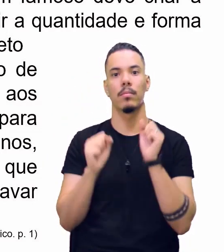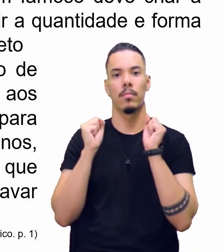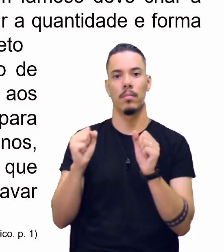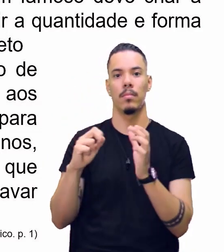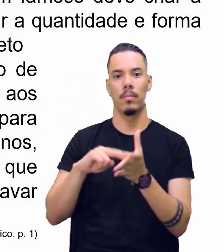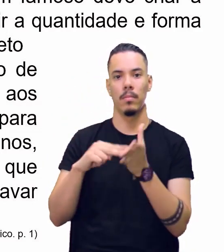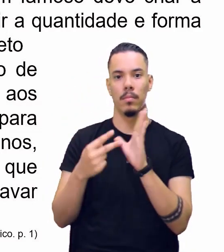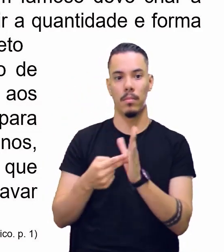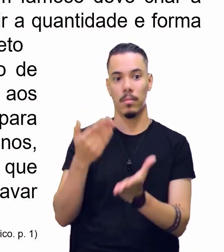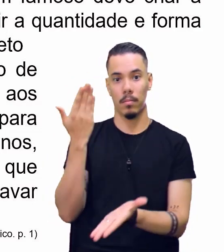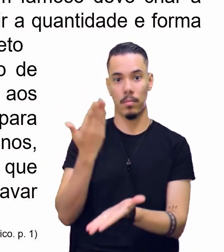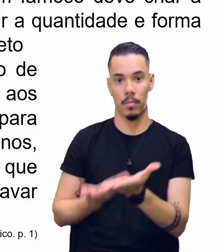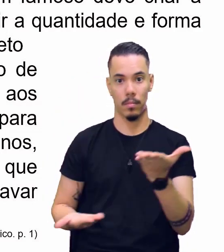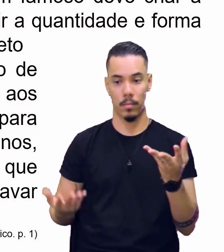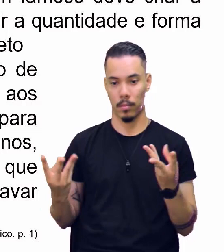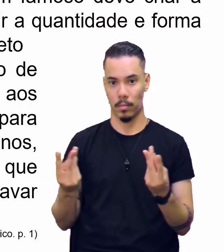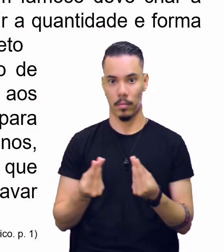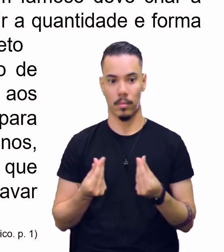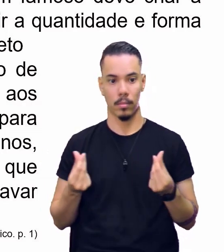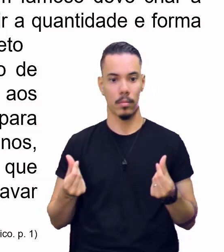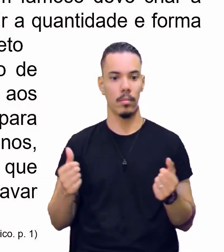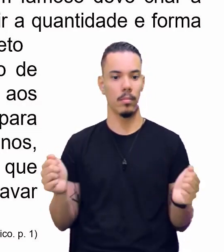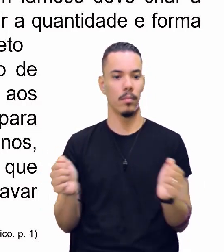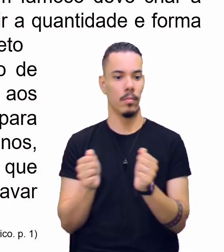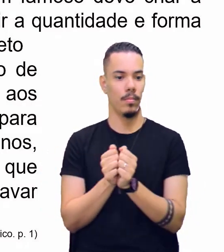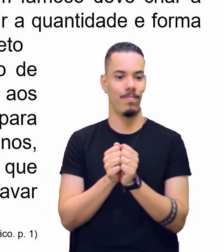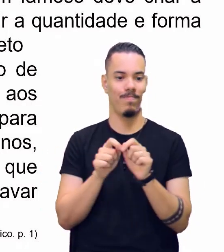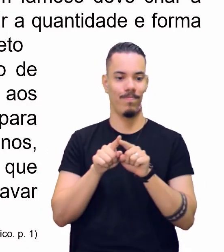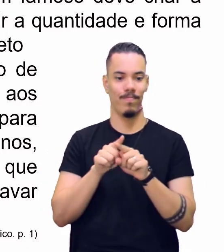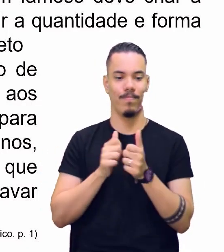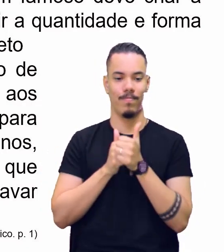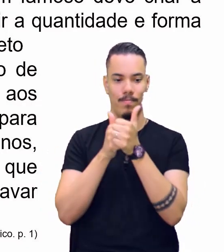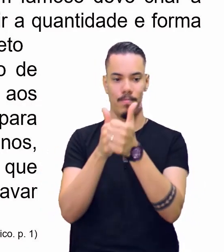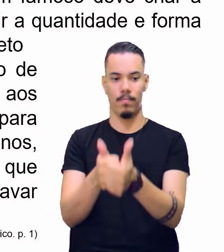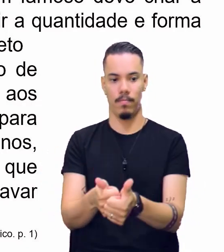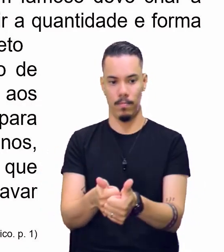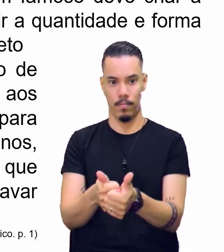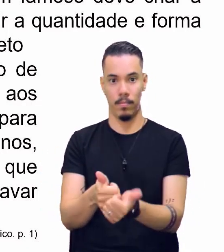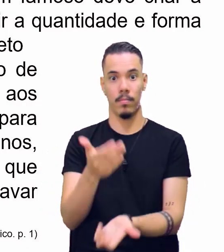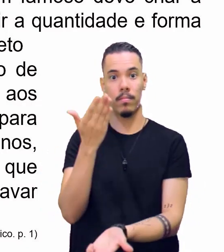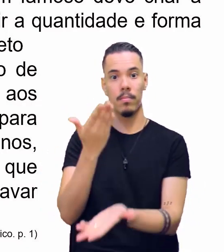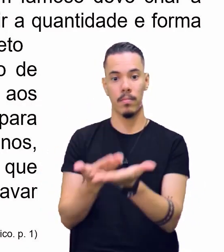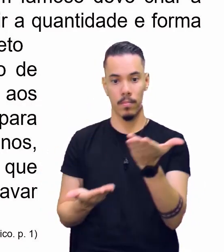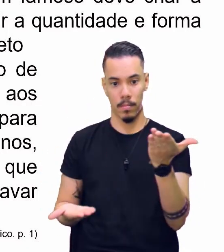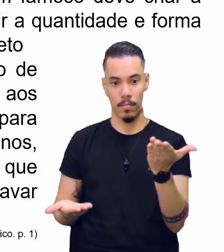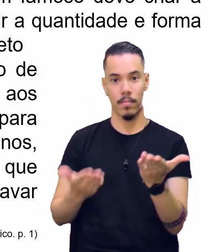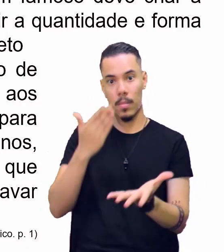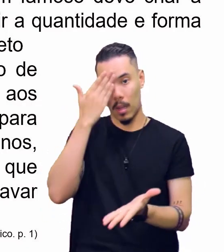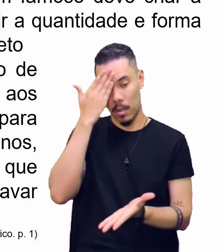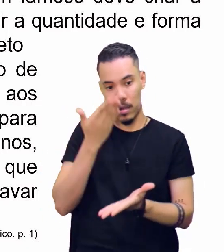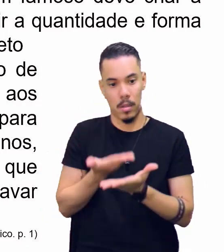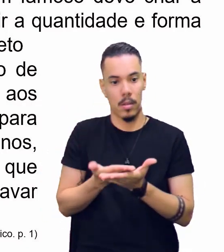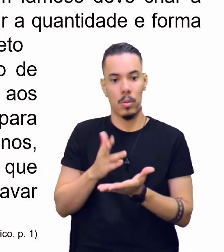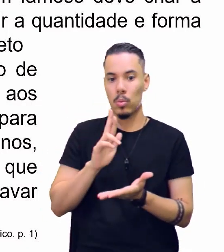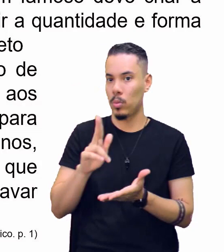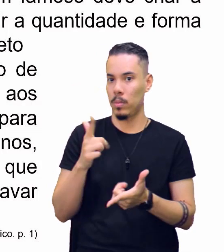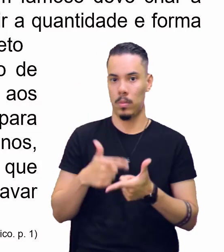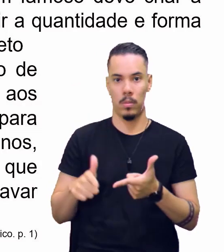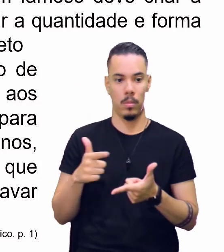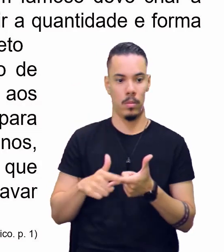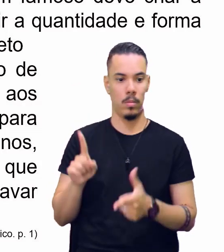de credibilidade junto aos seguidores. Perda de credibilidade não é um problema